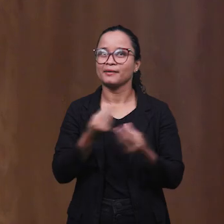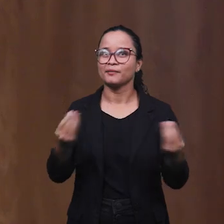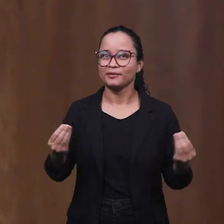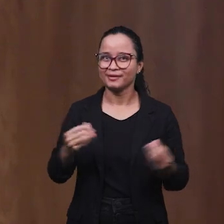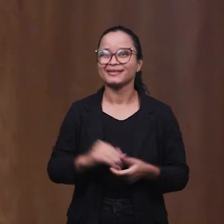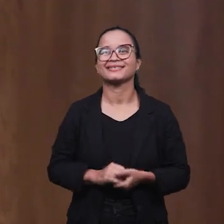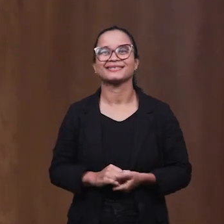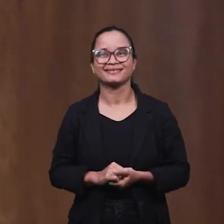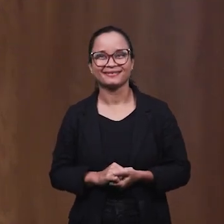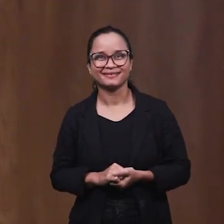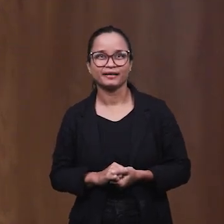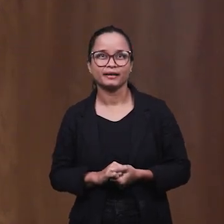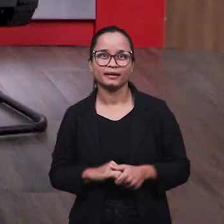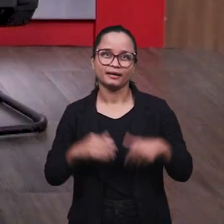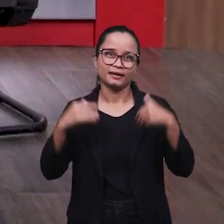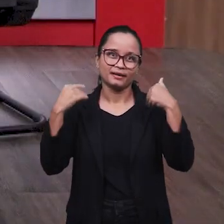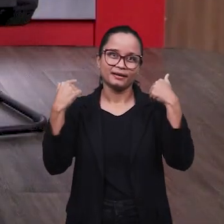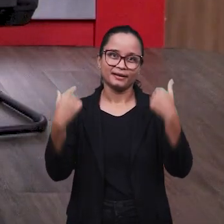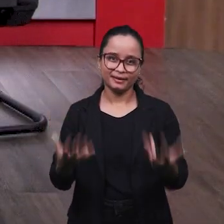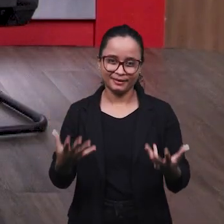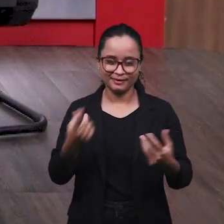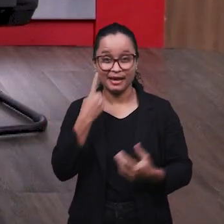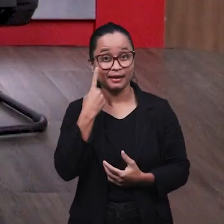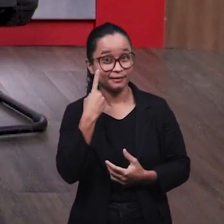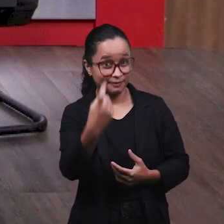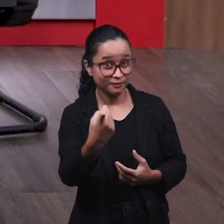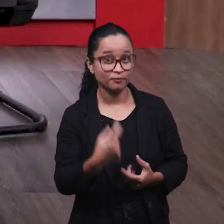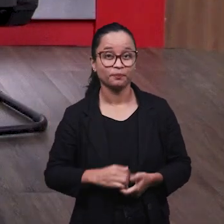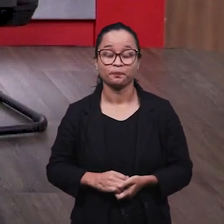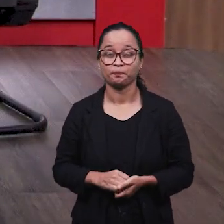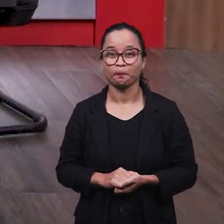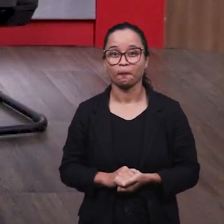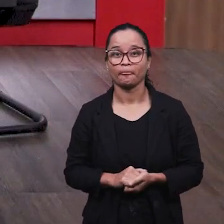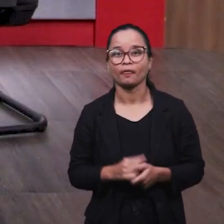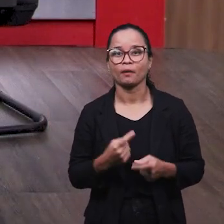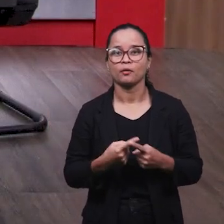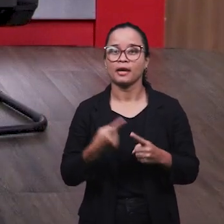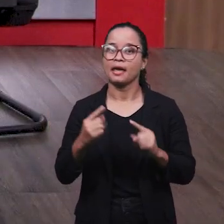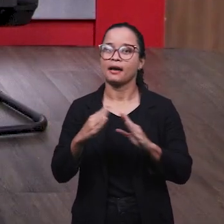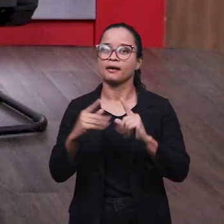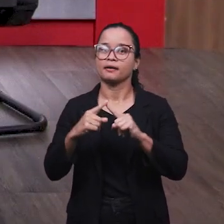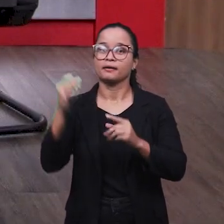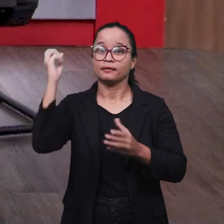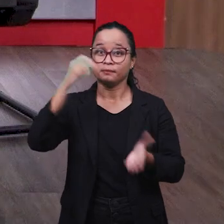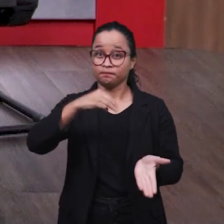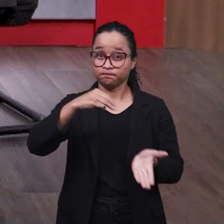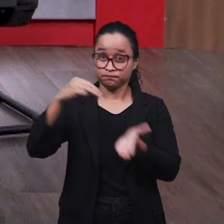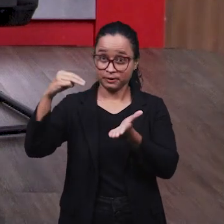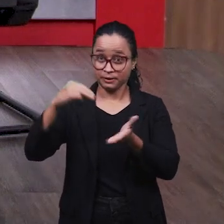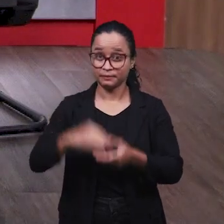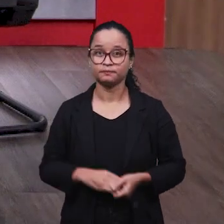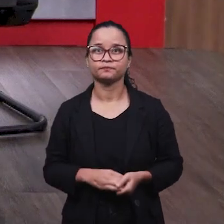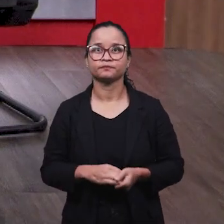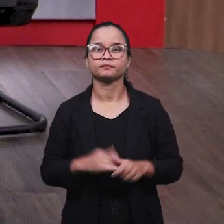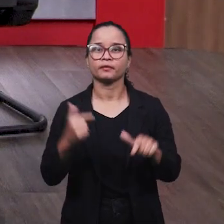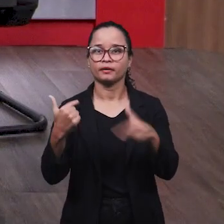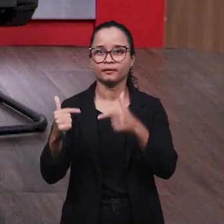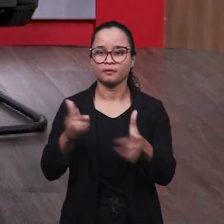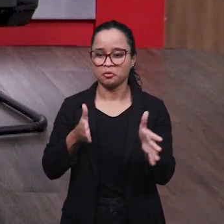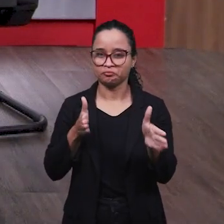Teriam muitas, né, pastor? É interessante que a Igreja Cristã Maranata, esse trabalho